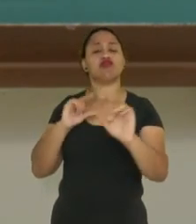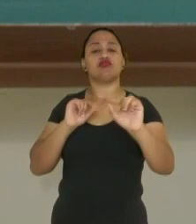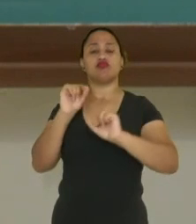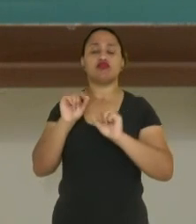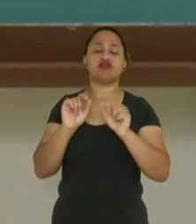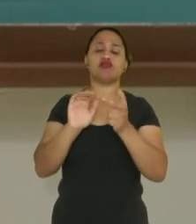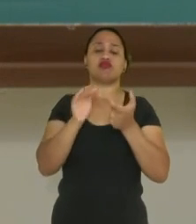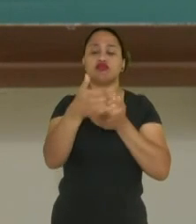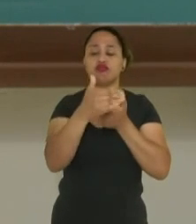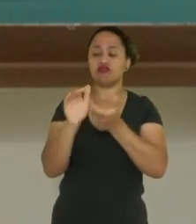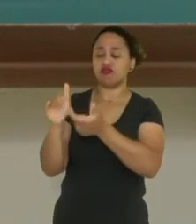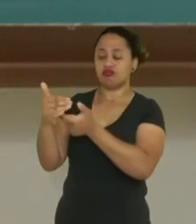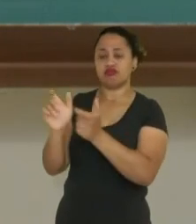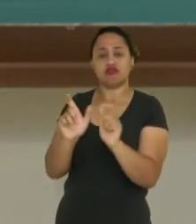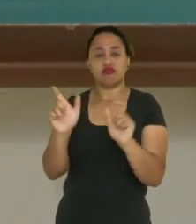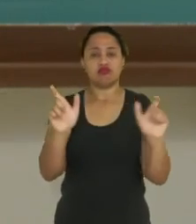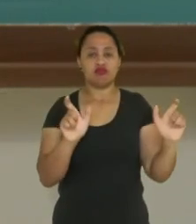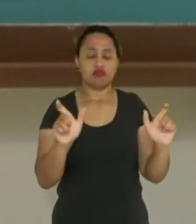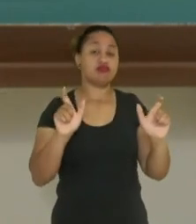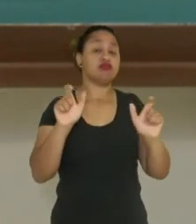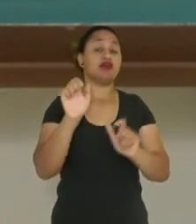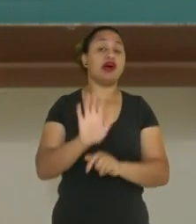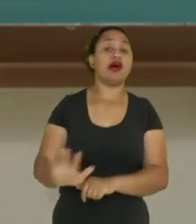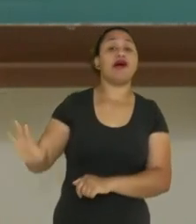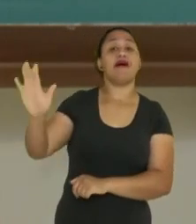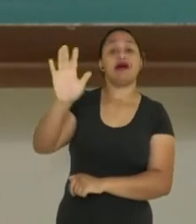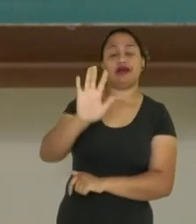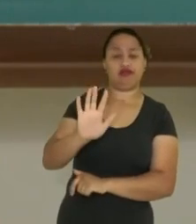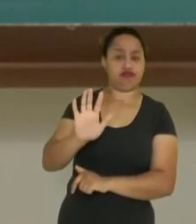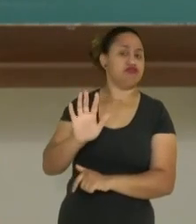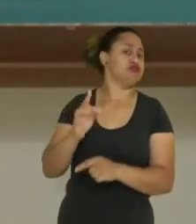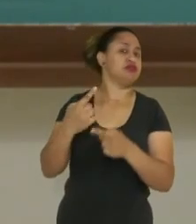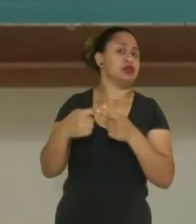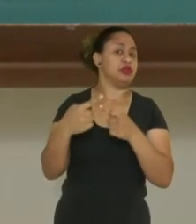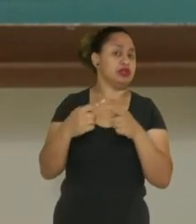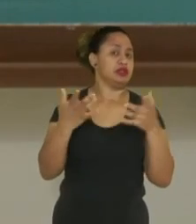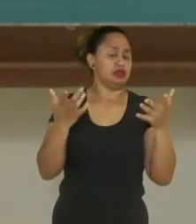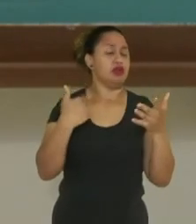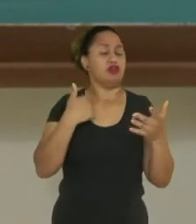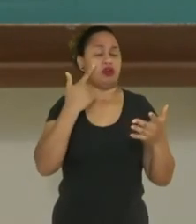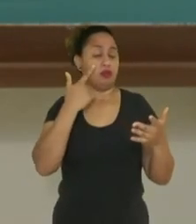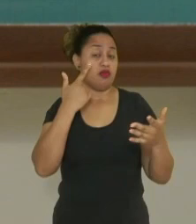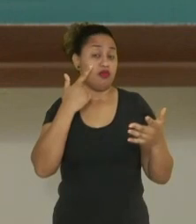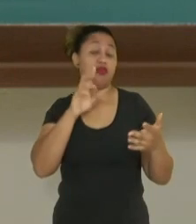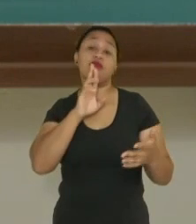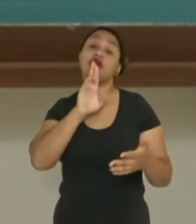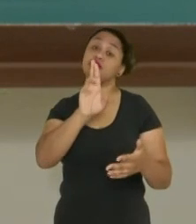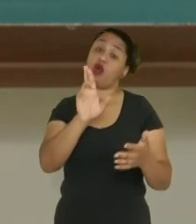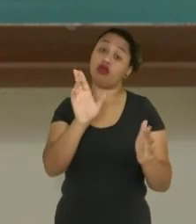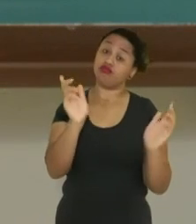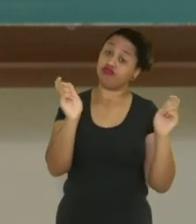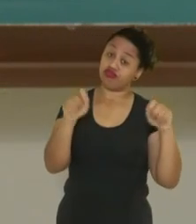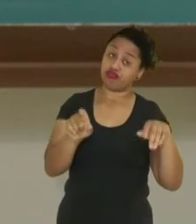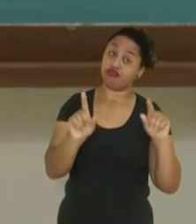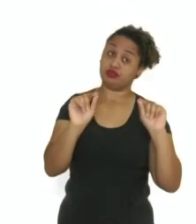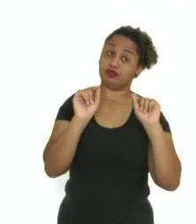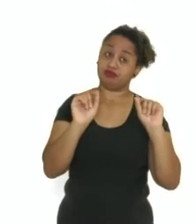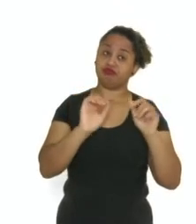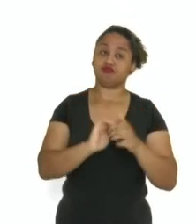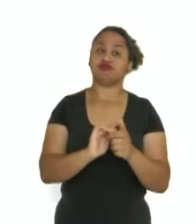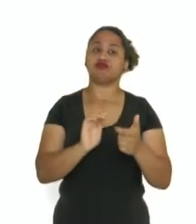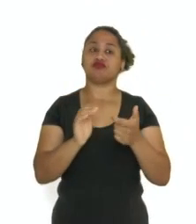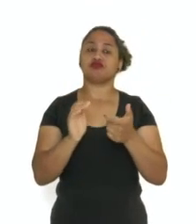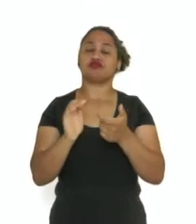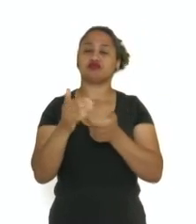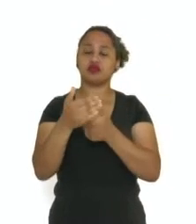esses termos, essas palavras mais amplas, mais genéricas? Vejamos uma possibilidade de resposta. A expressão